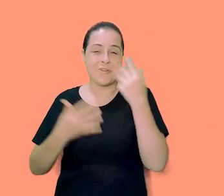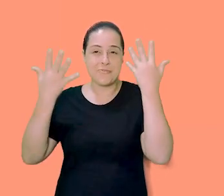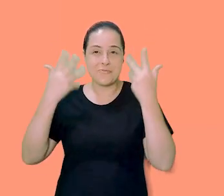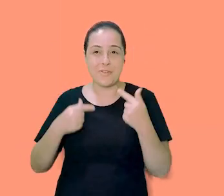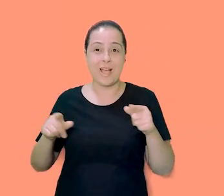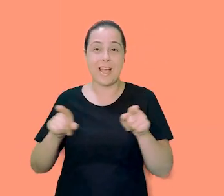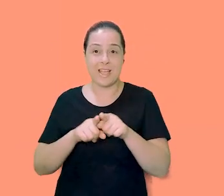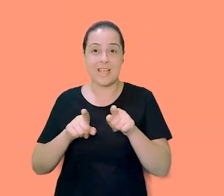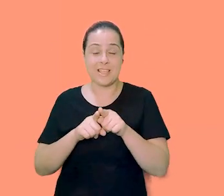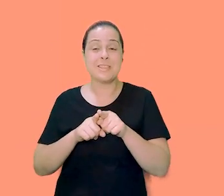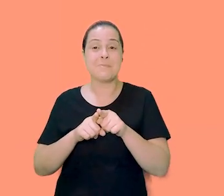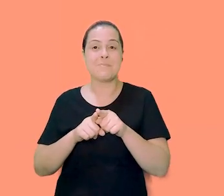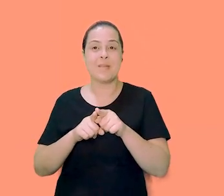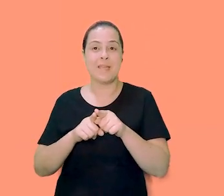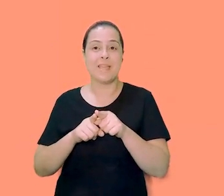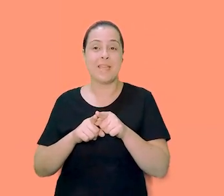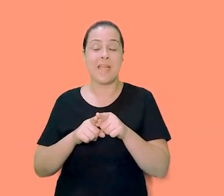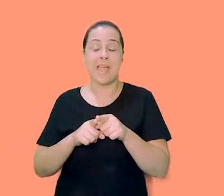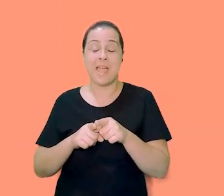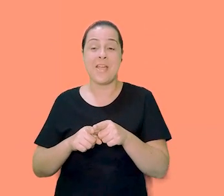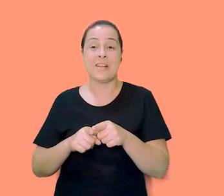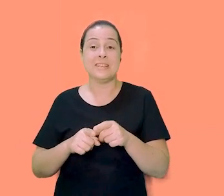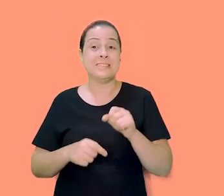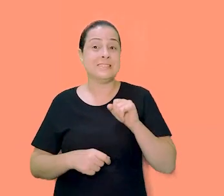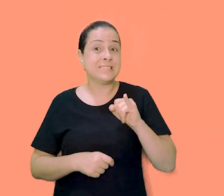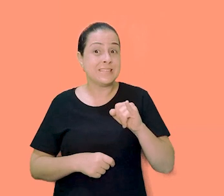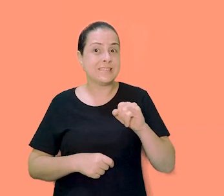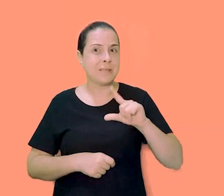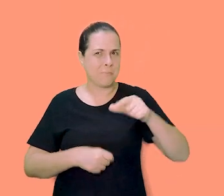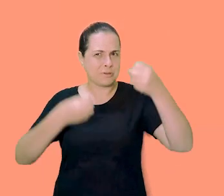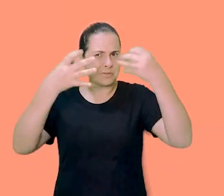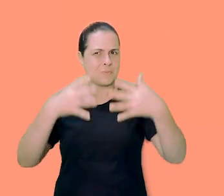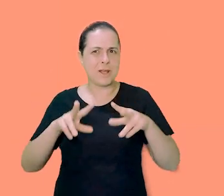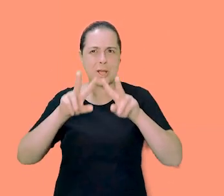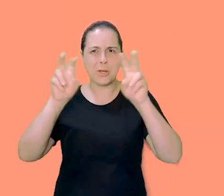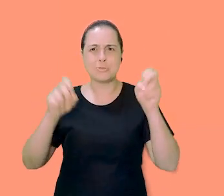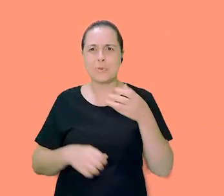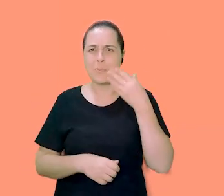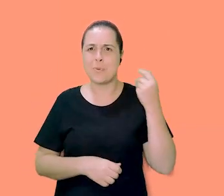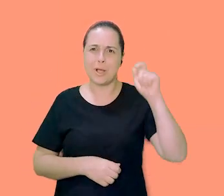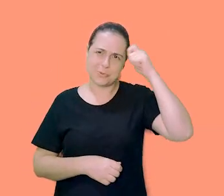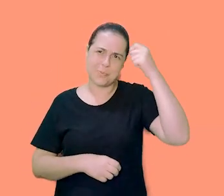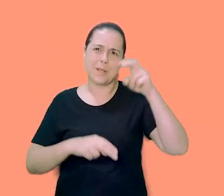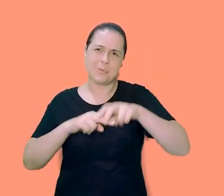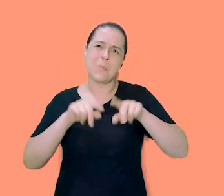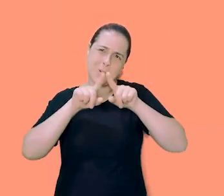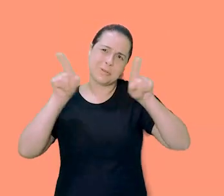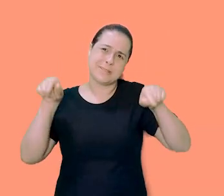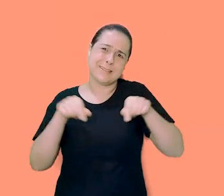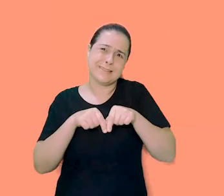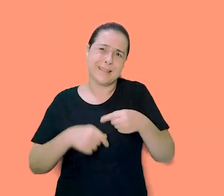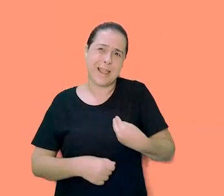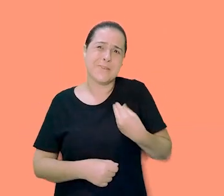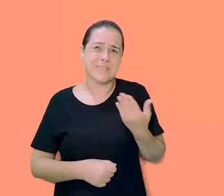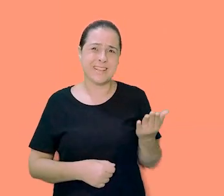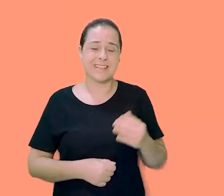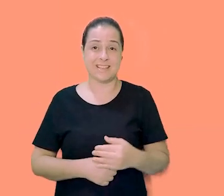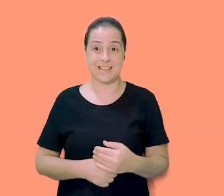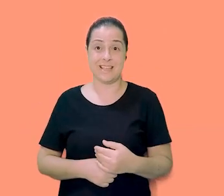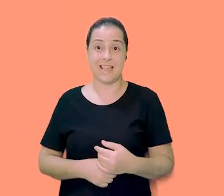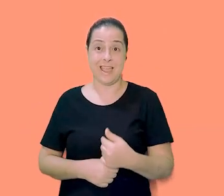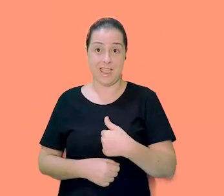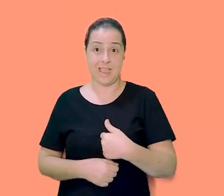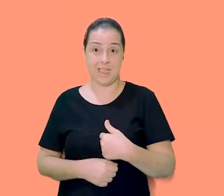Se surgiu um momento, o assunto do gato preto, é porque tem esse gato preto aqui na tela, né? E é isso. Eu